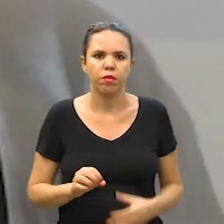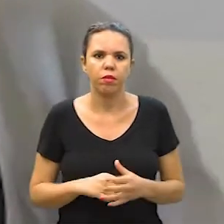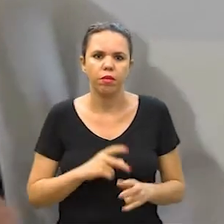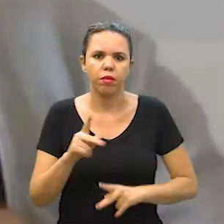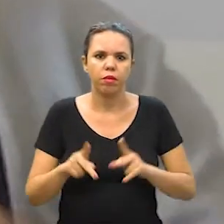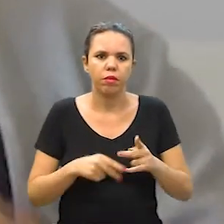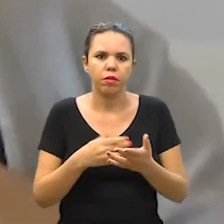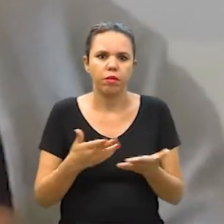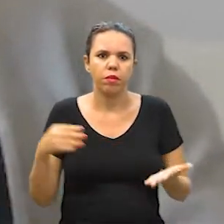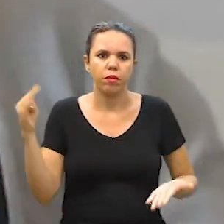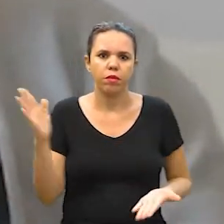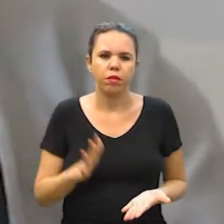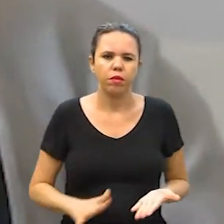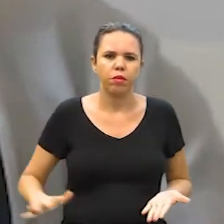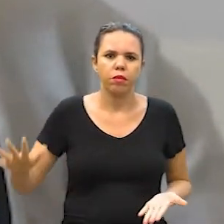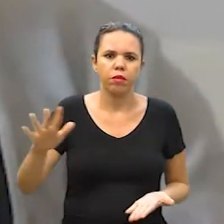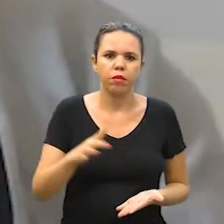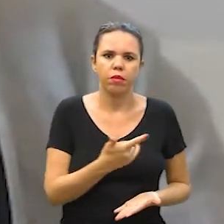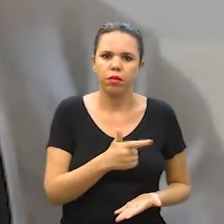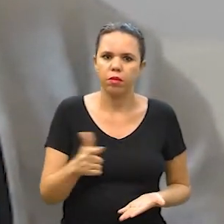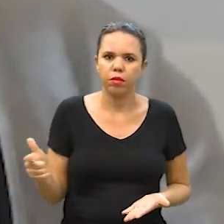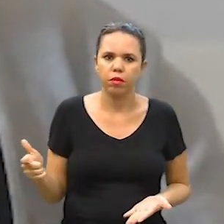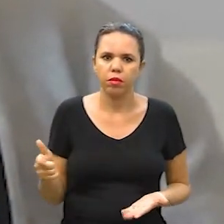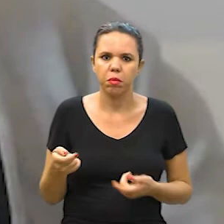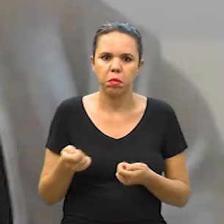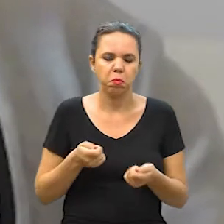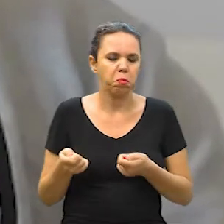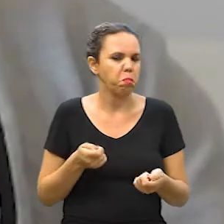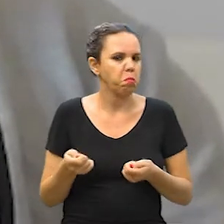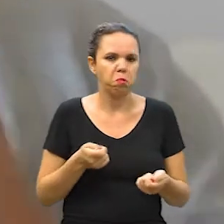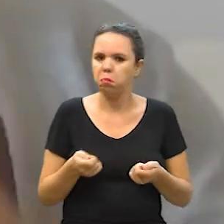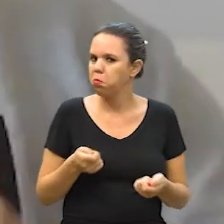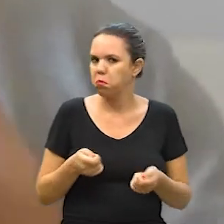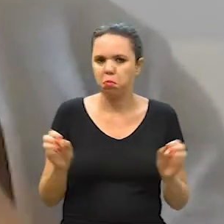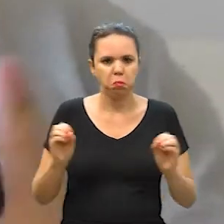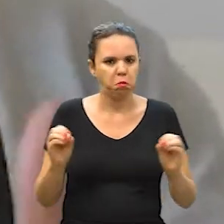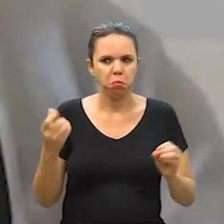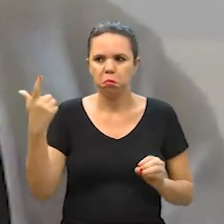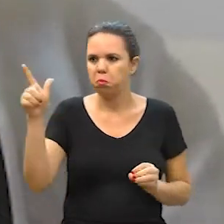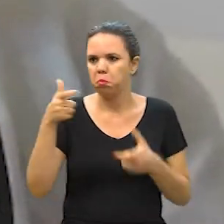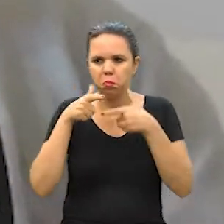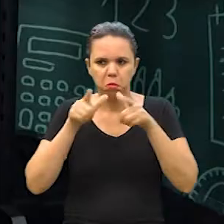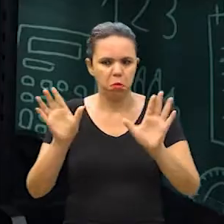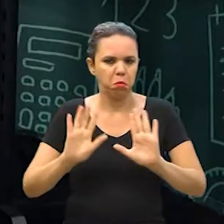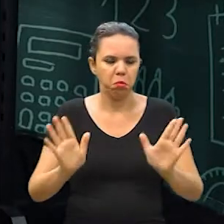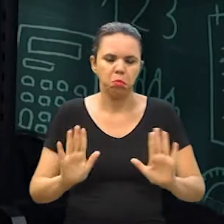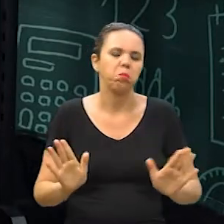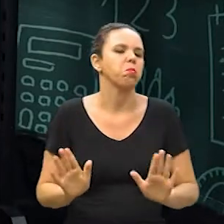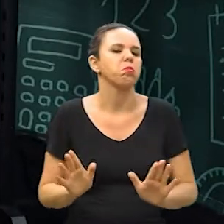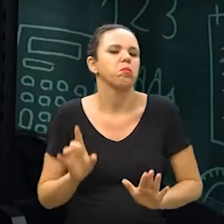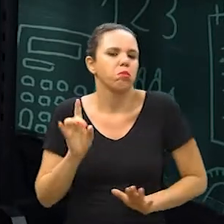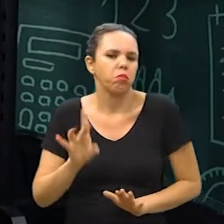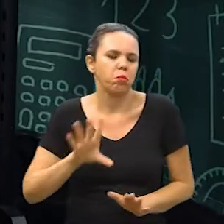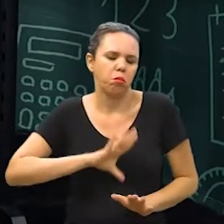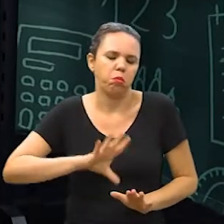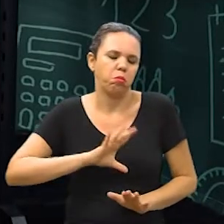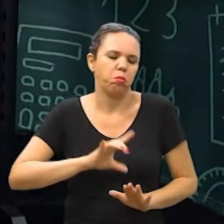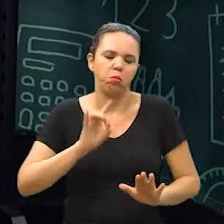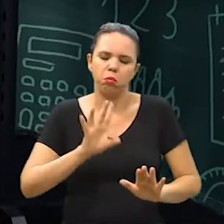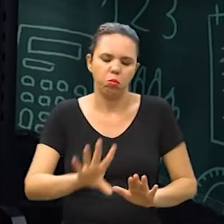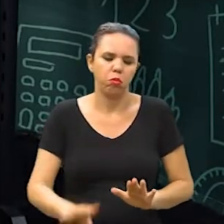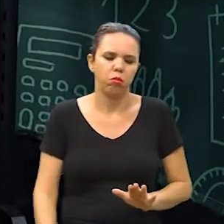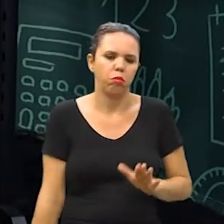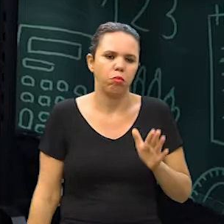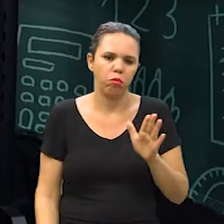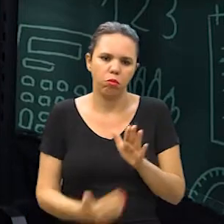95% da população brasileira não tem o domínio de nenhuma outra língua que não seja a língua portuguesa.